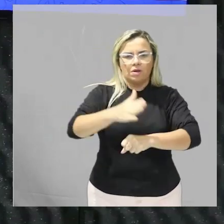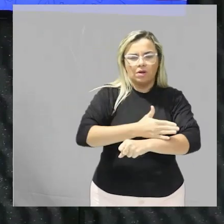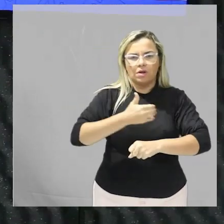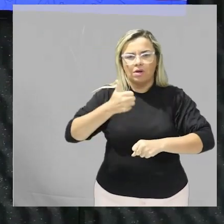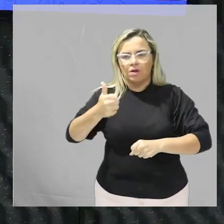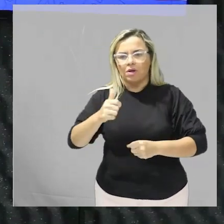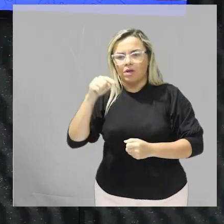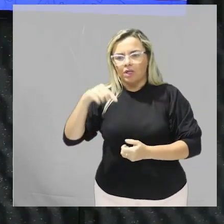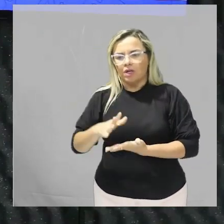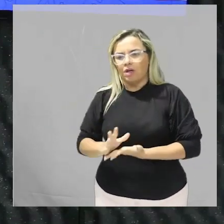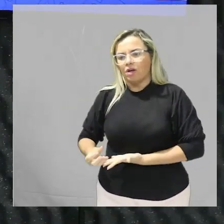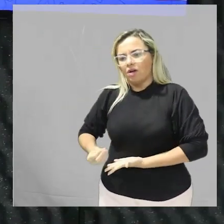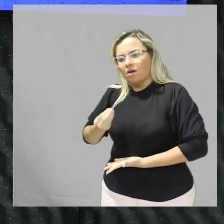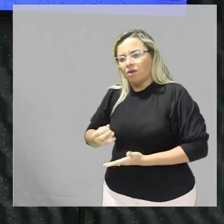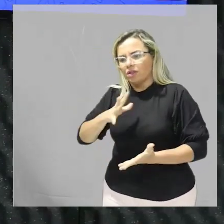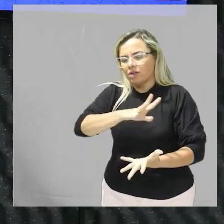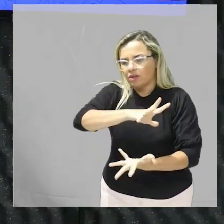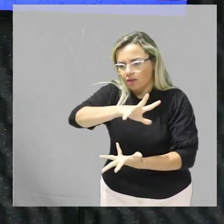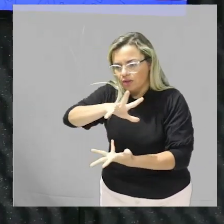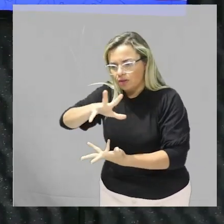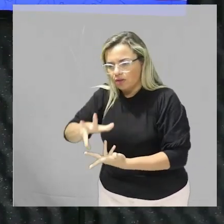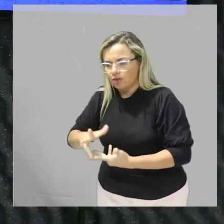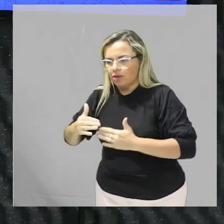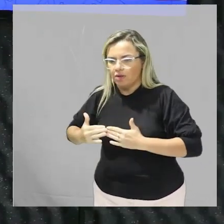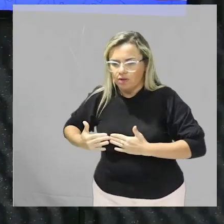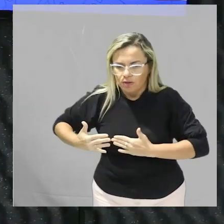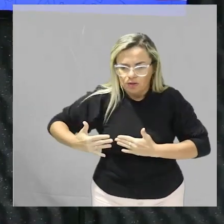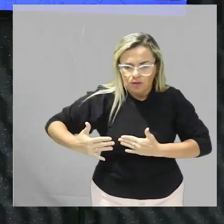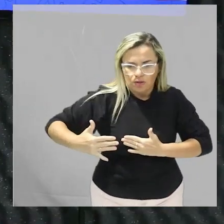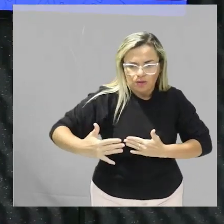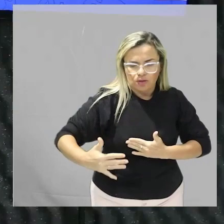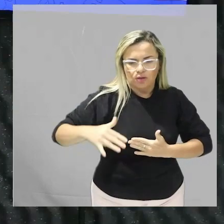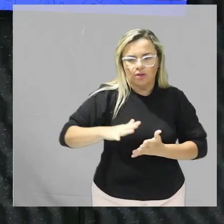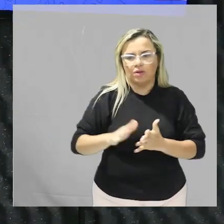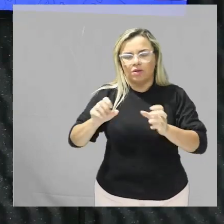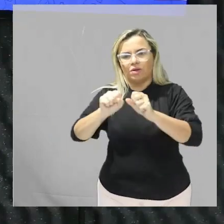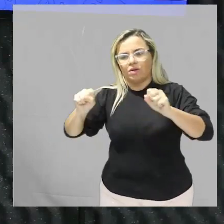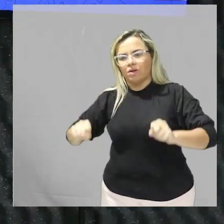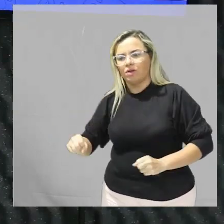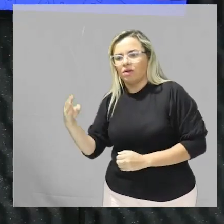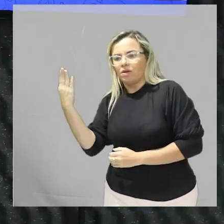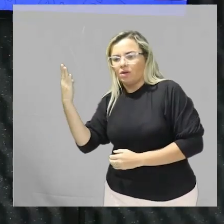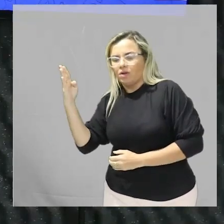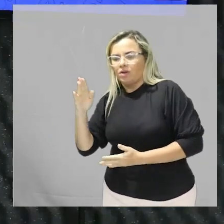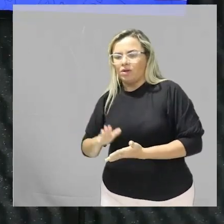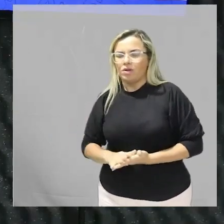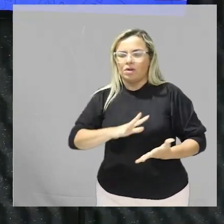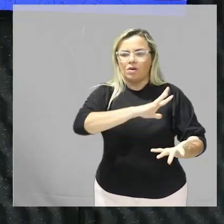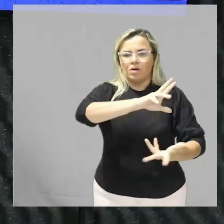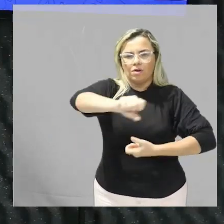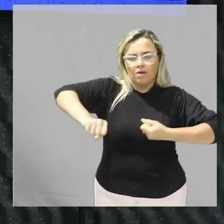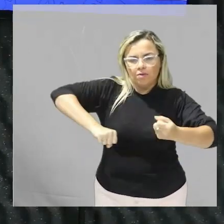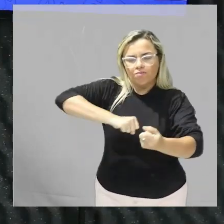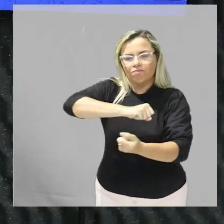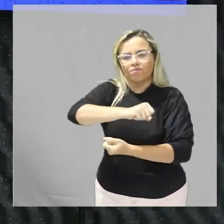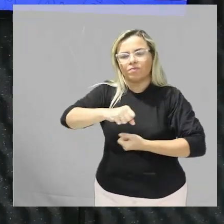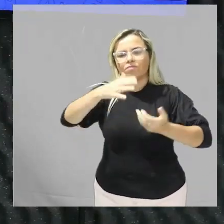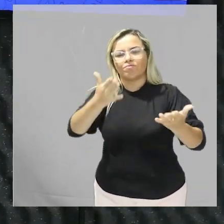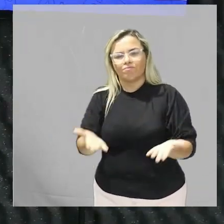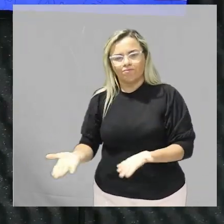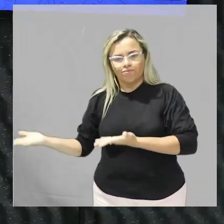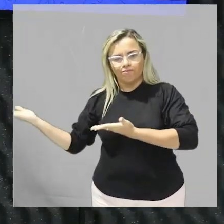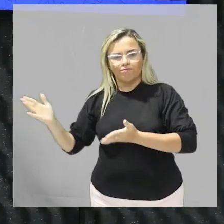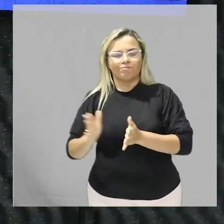Terra e, consequentemente, garantir a manutenção dos sistemas biológicos de forma sustentável. Então, foi apresentado